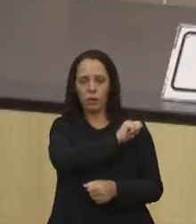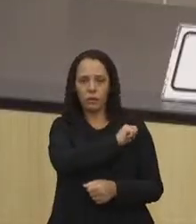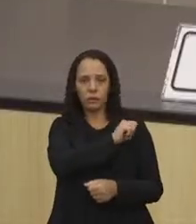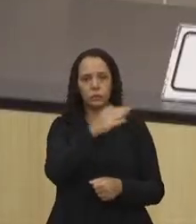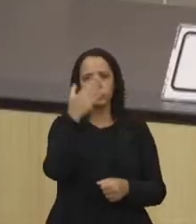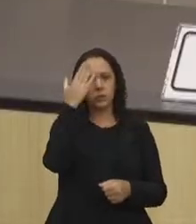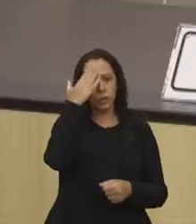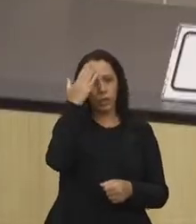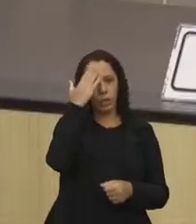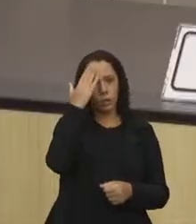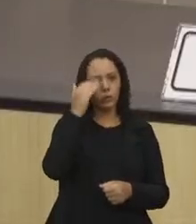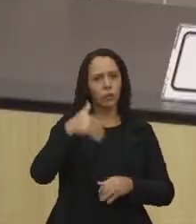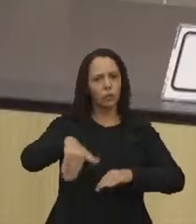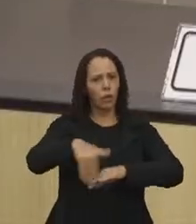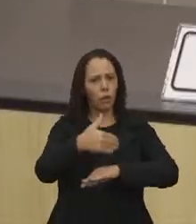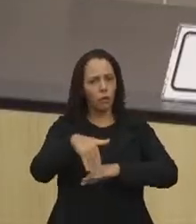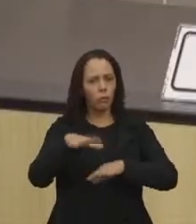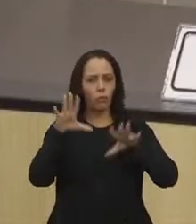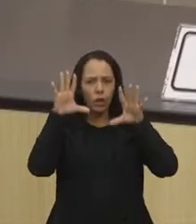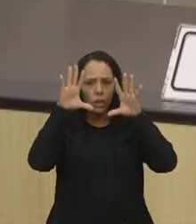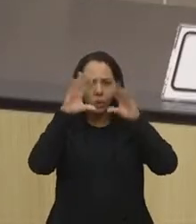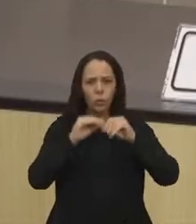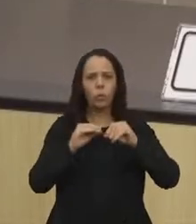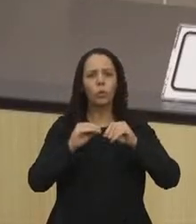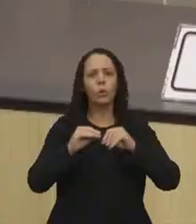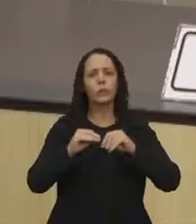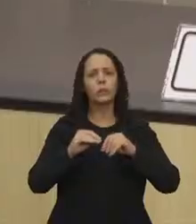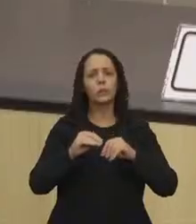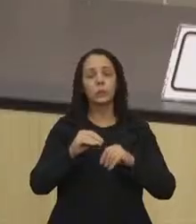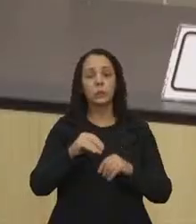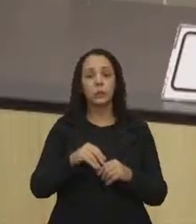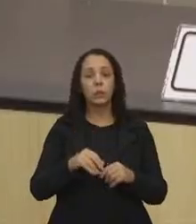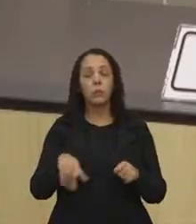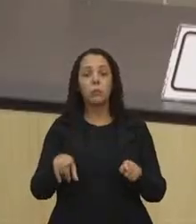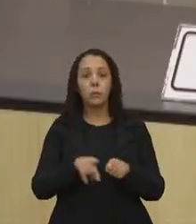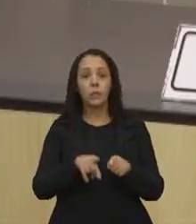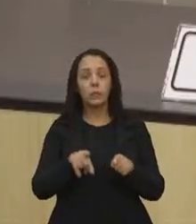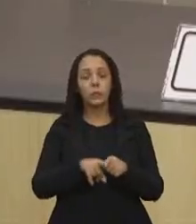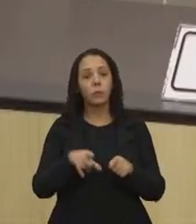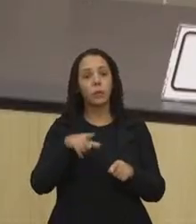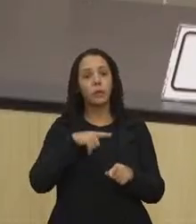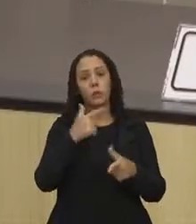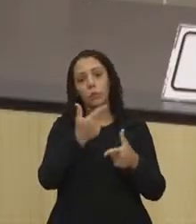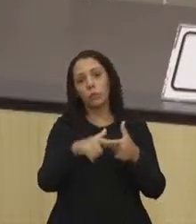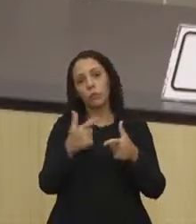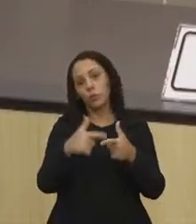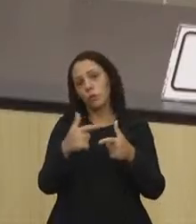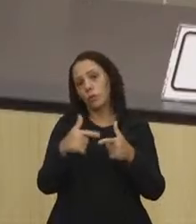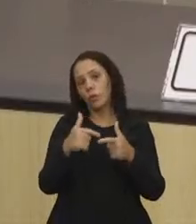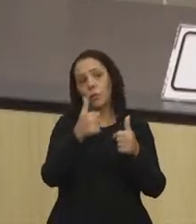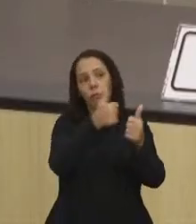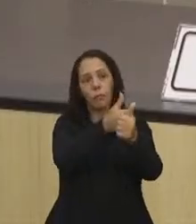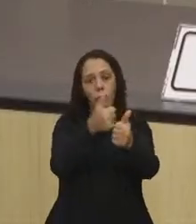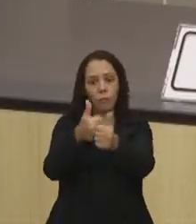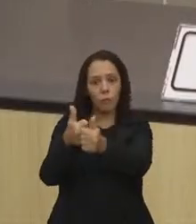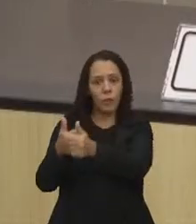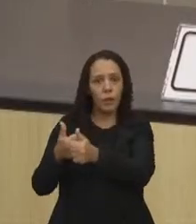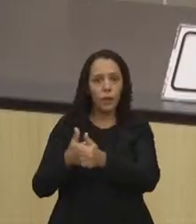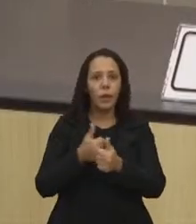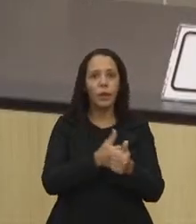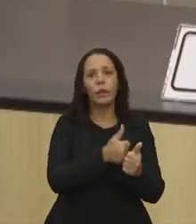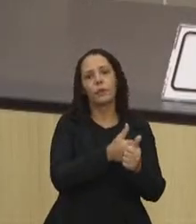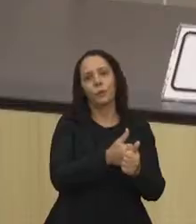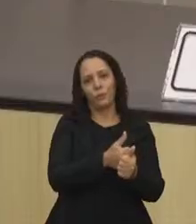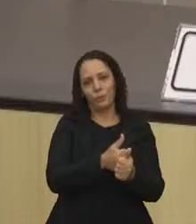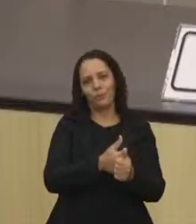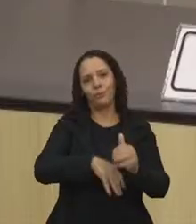para a rua tarde da noite, mas a gente sabe que é um problema existente no Senai, um problema existente no Lamana. Então, mandamos